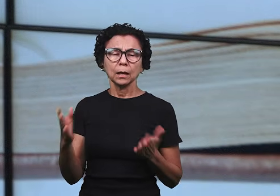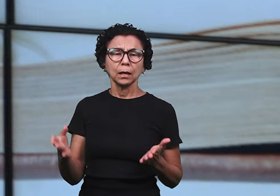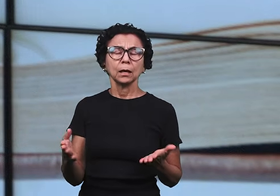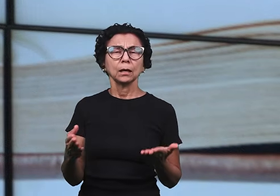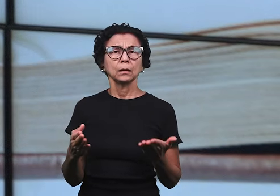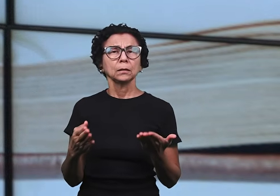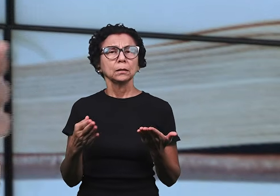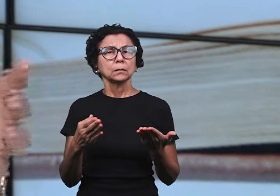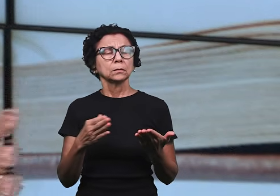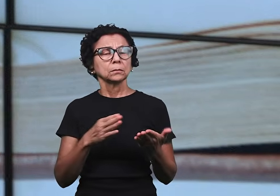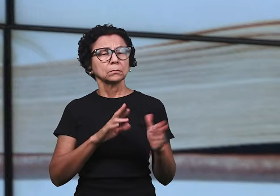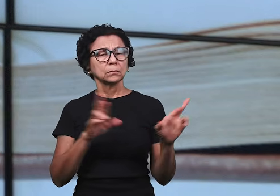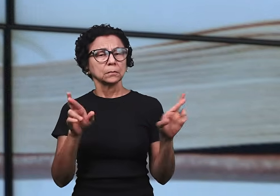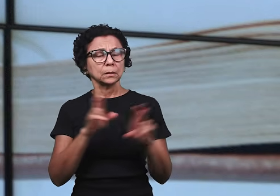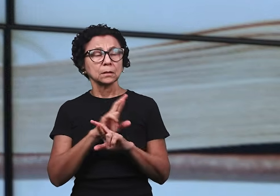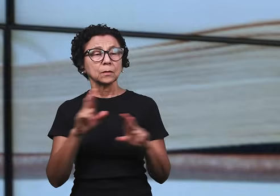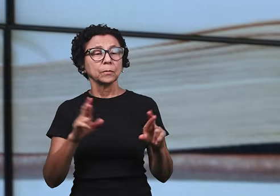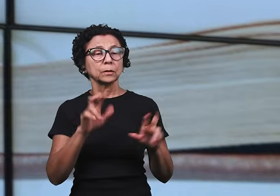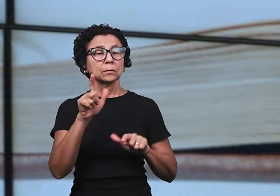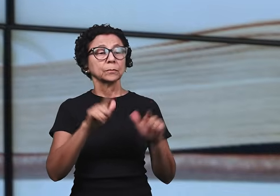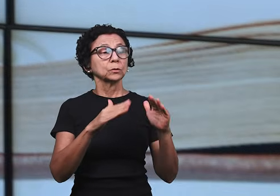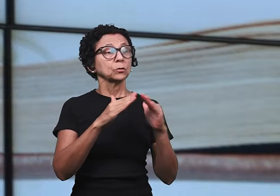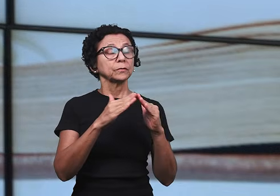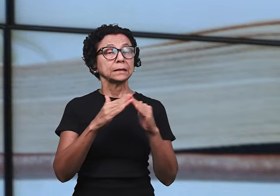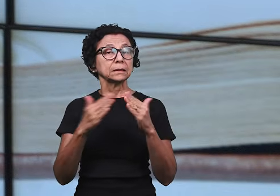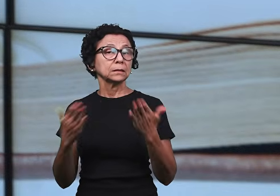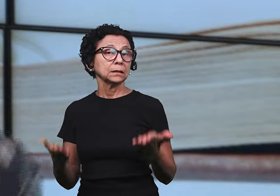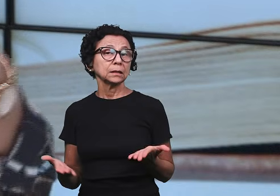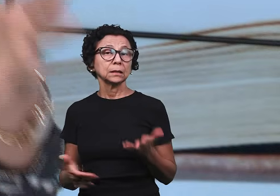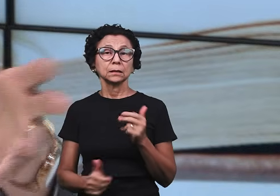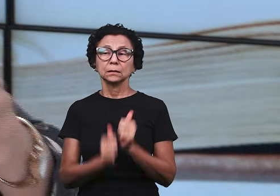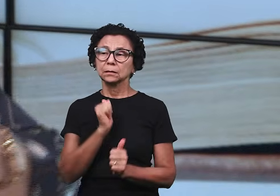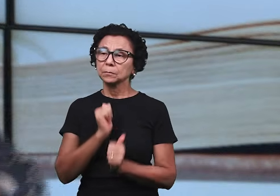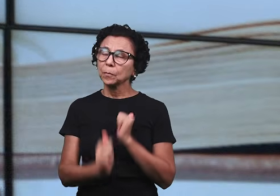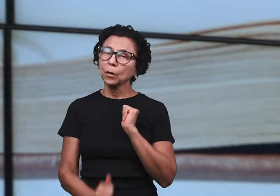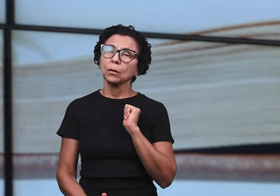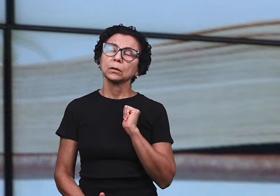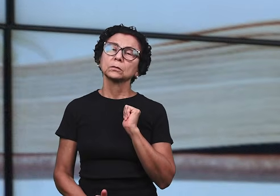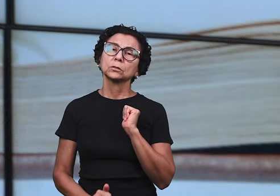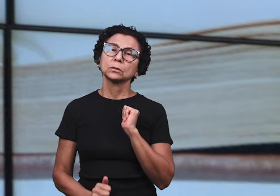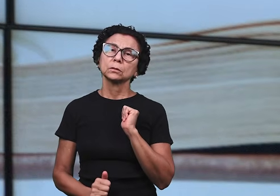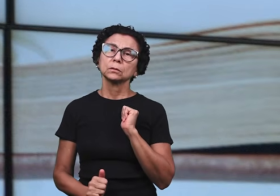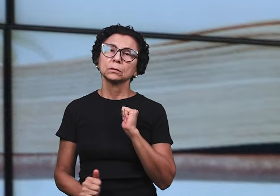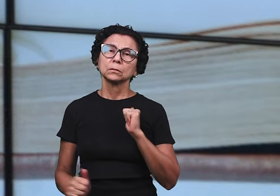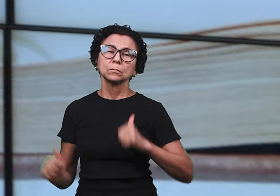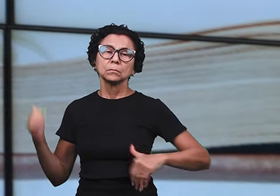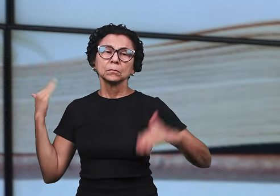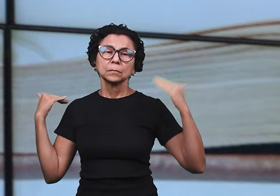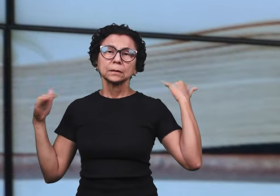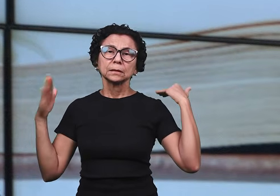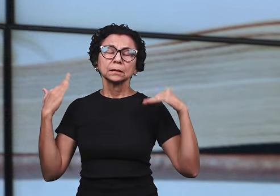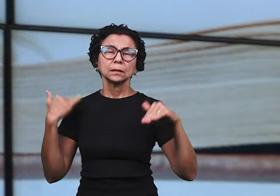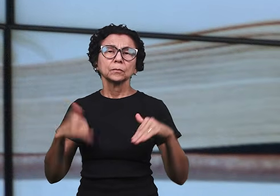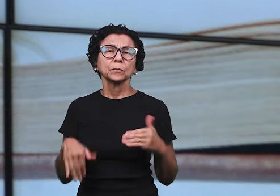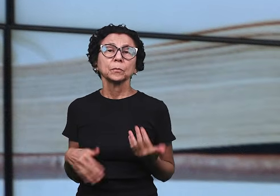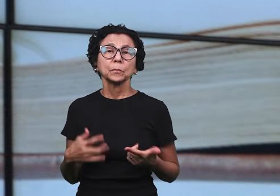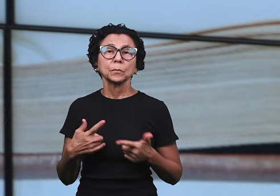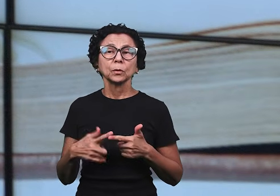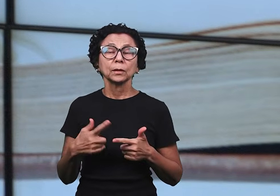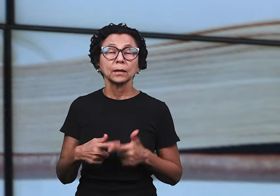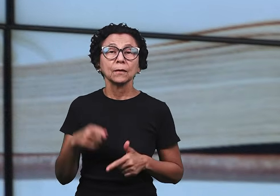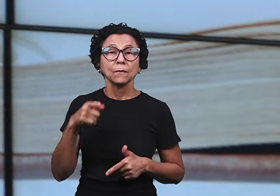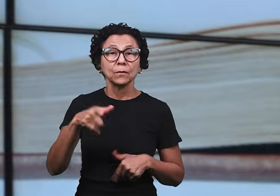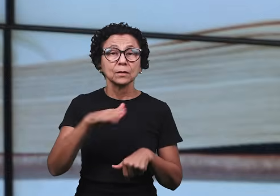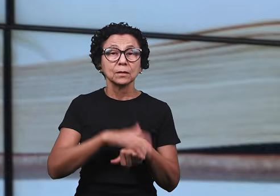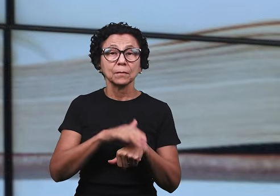com o seu estudo, com o seu trabalho, no seu relacionamento com o vizinho, no seu esporte, no seu lazer. Por quê? Porque você é